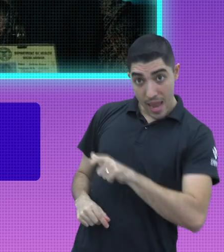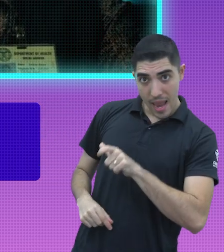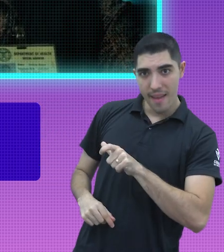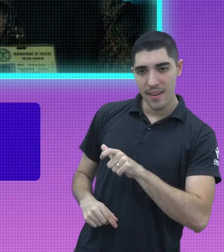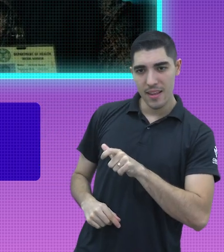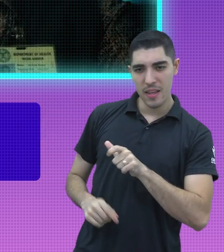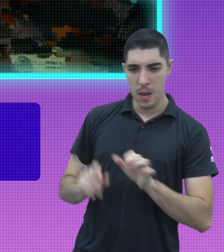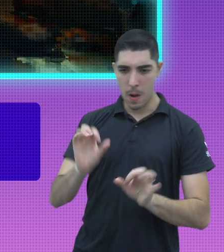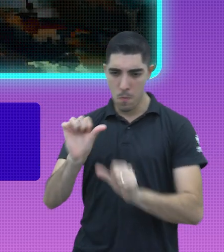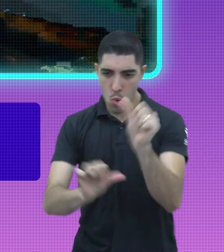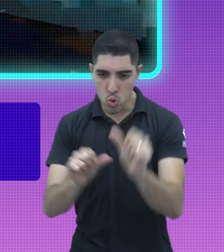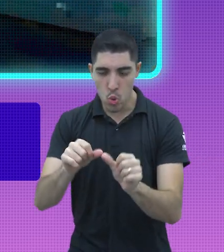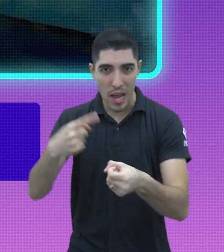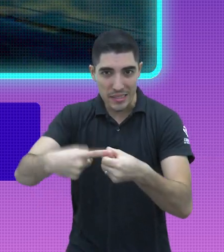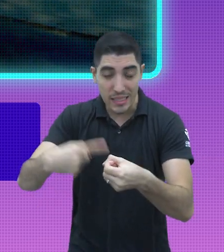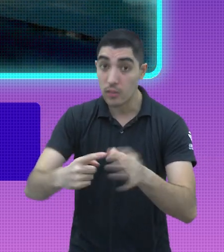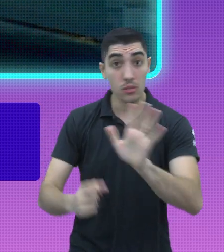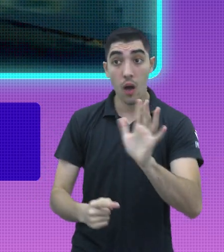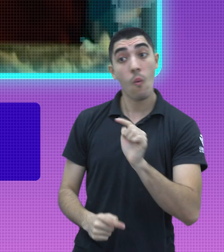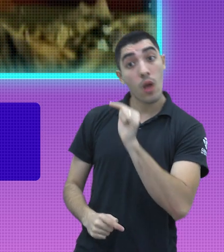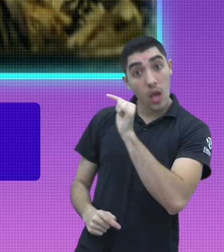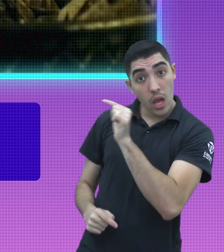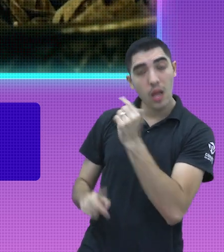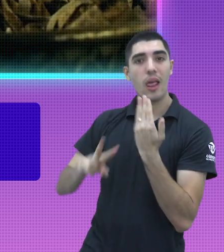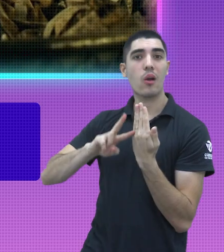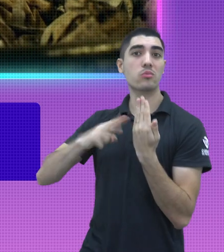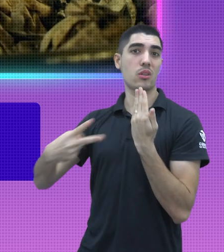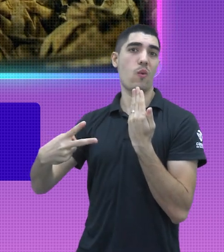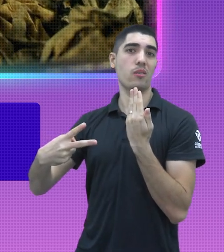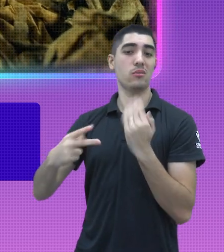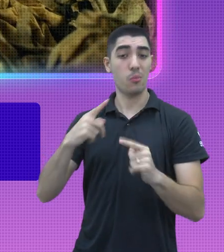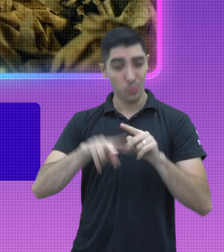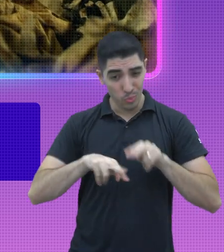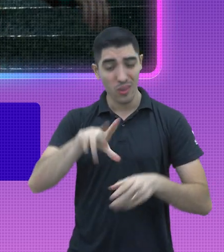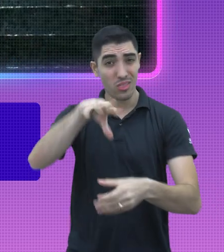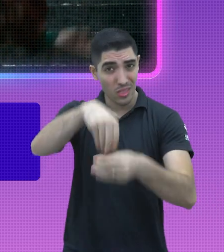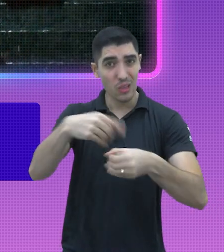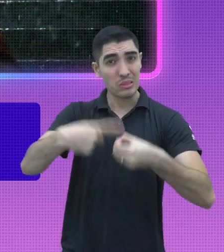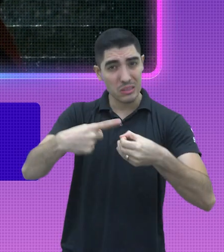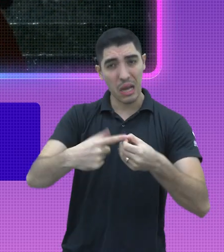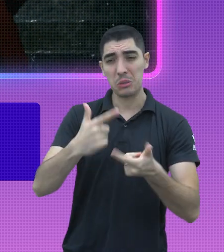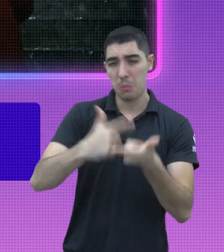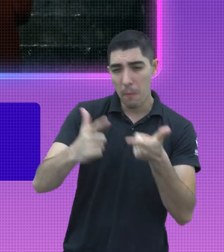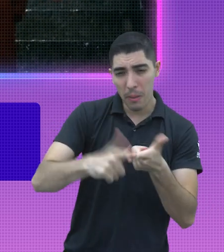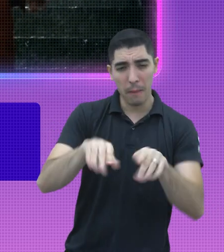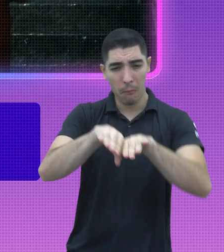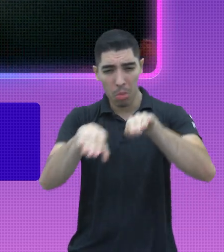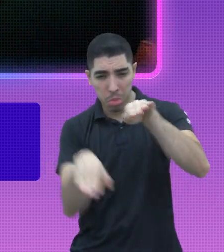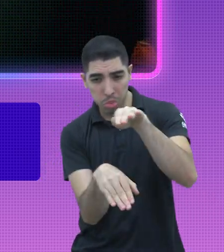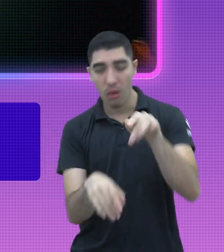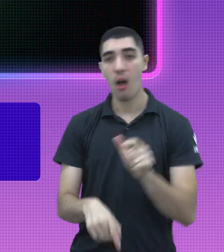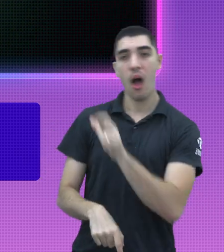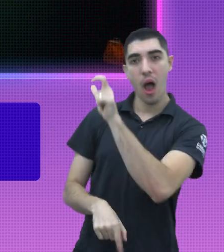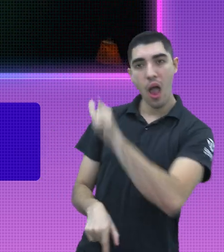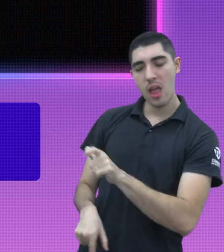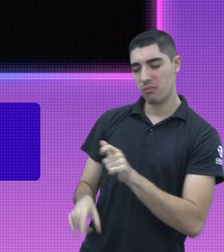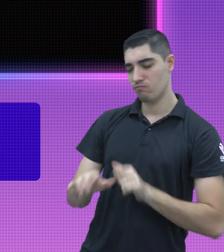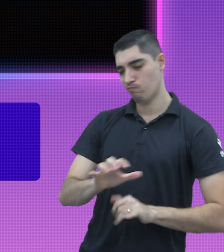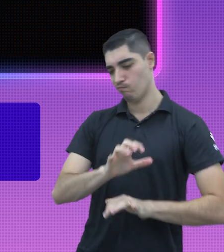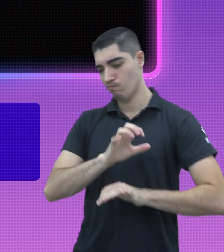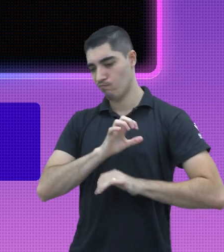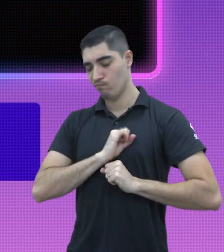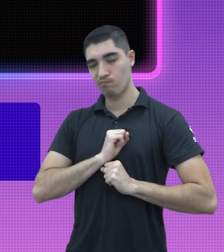ele que deixa a cidade violenta, ele é um produto da violência da cidade, né? Dessa desigualdade, da falta